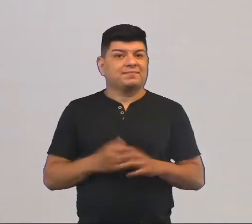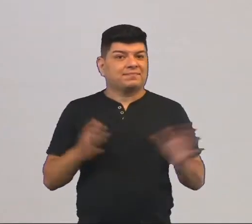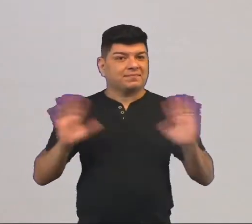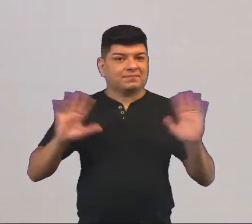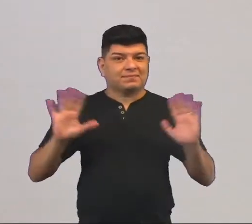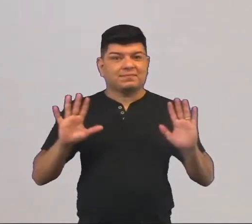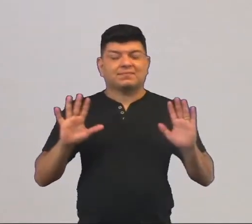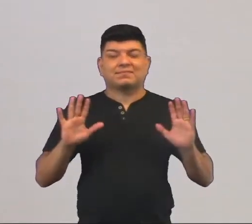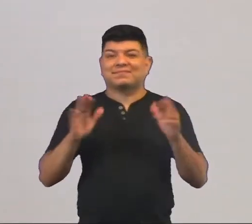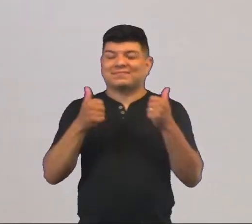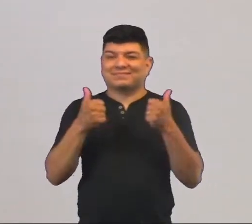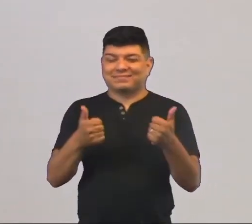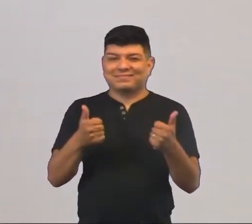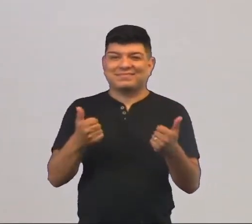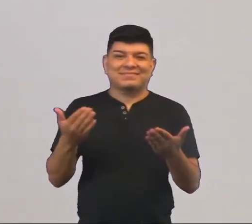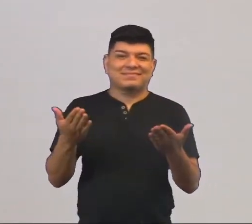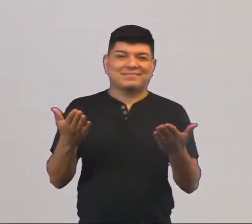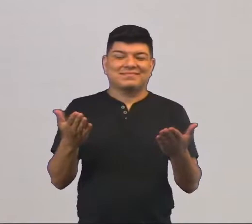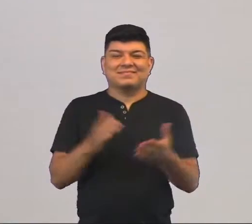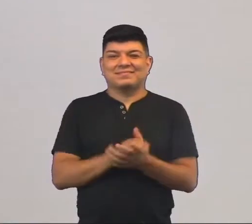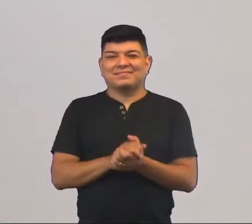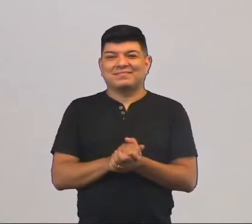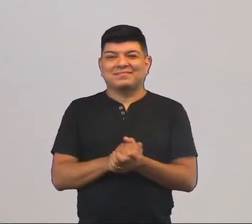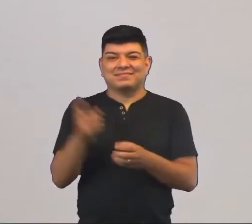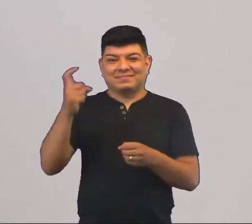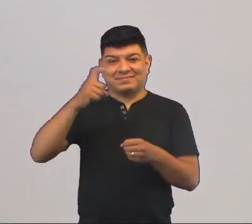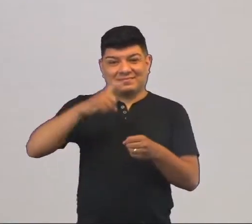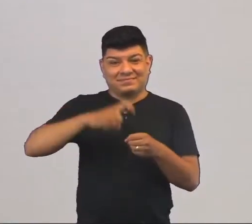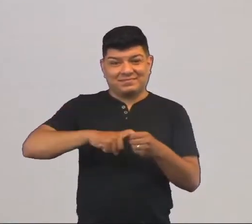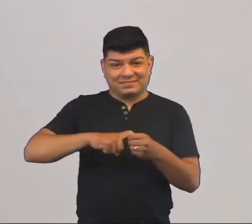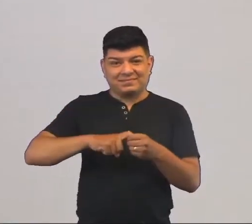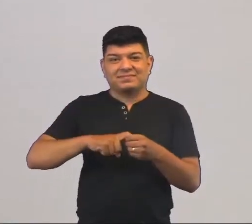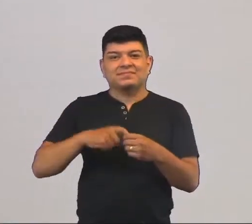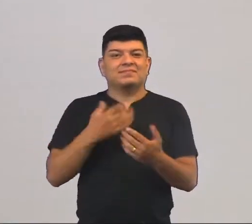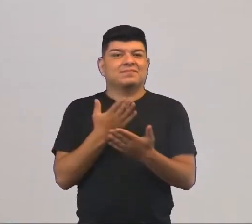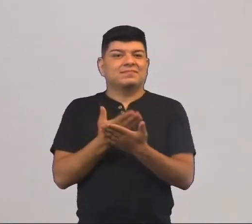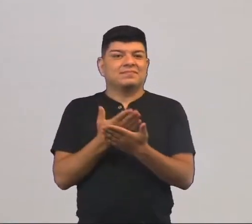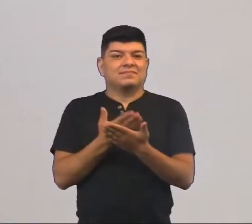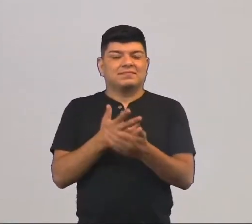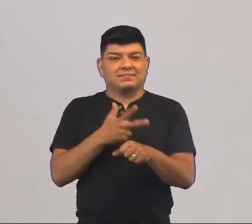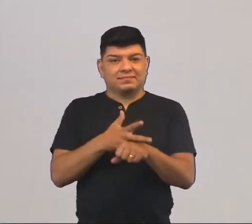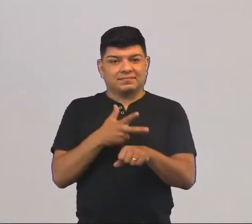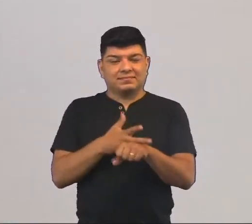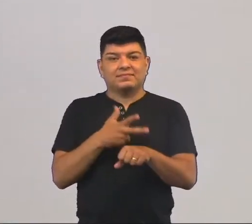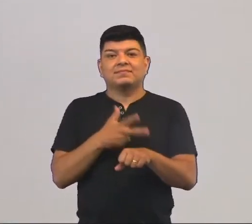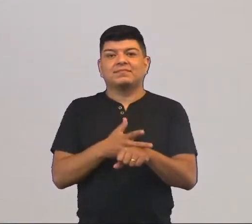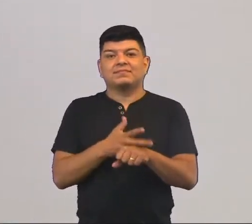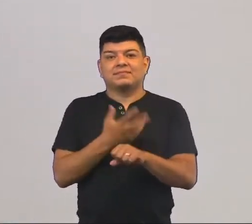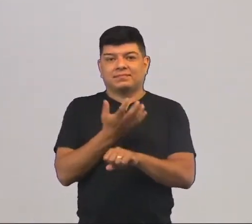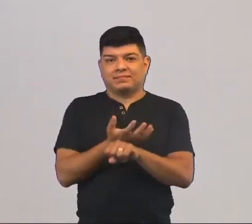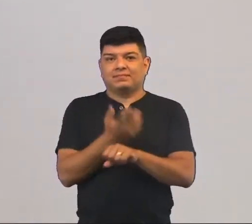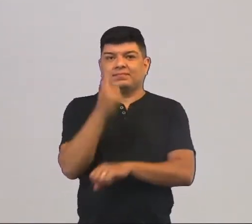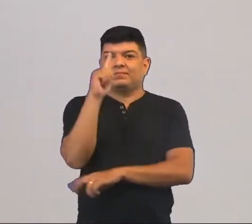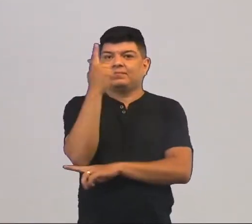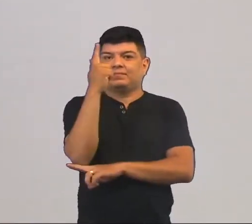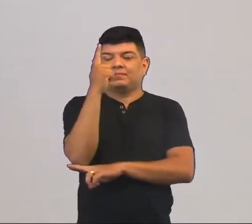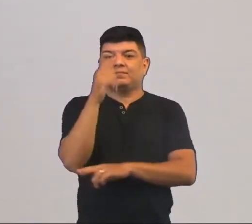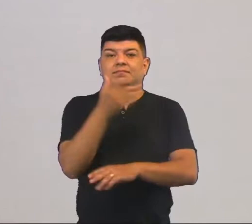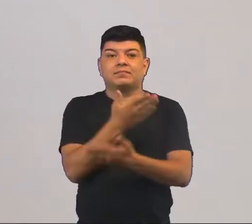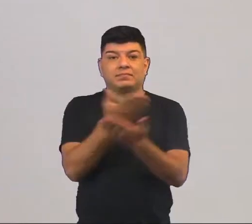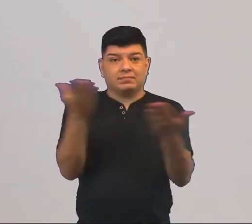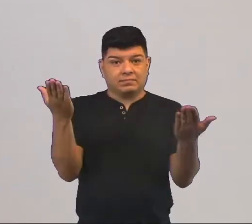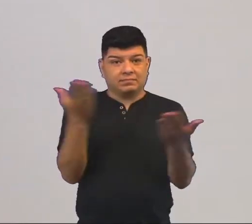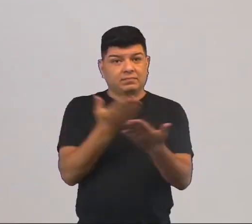E aí, turminha, tudo bem com vocês? Estamos de volta para mais uma videoaula de Geografia. Esta aula